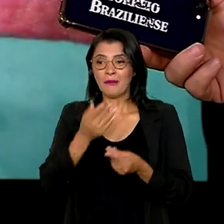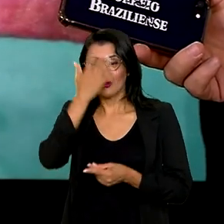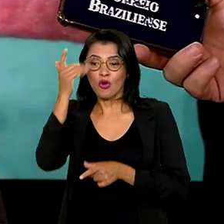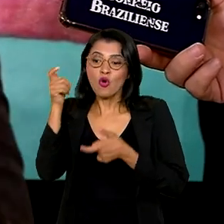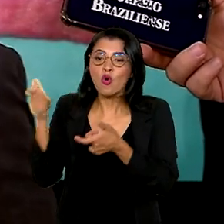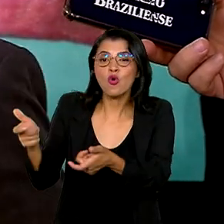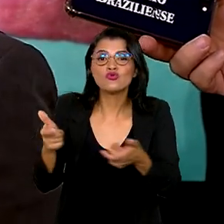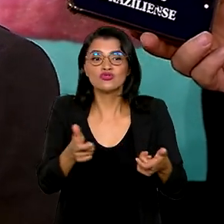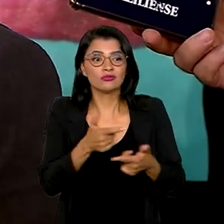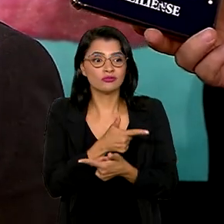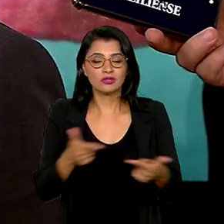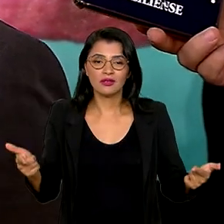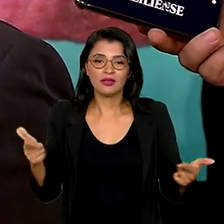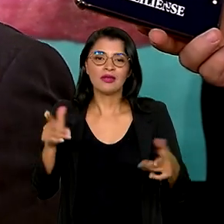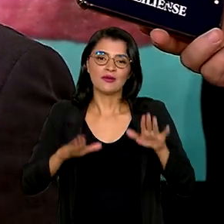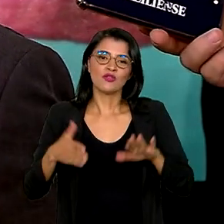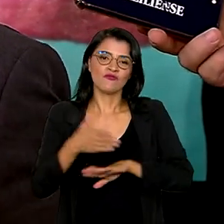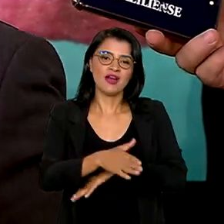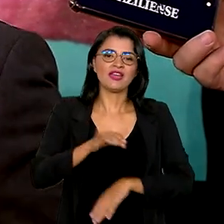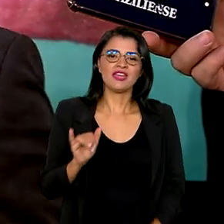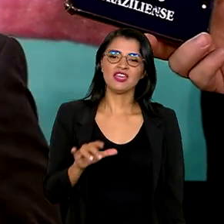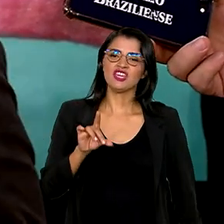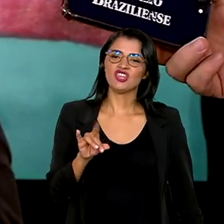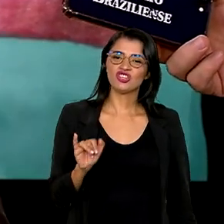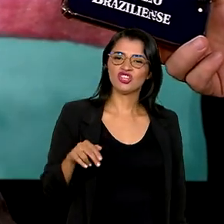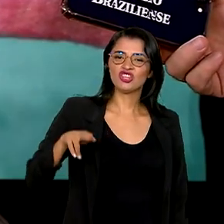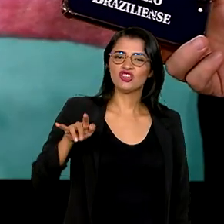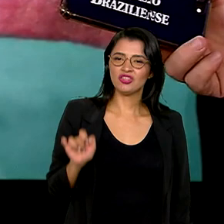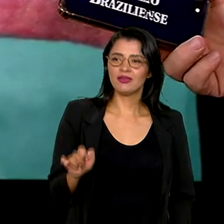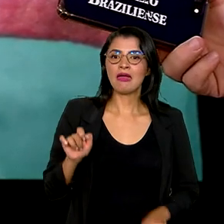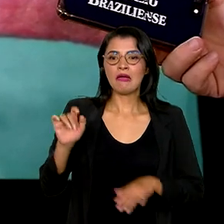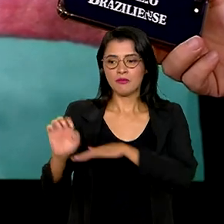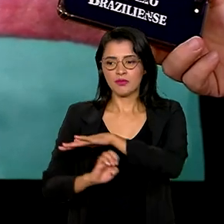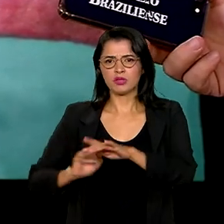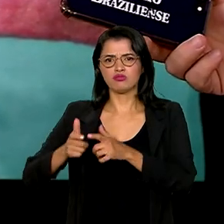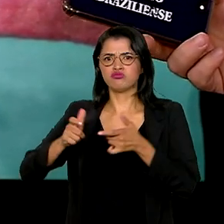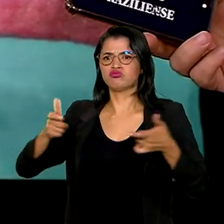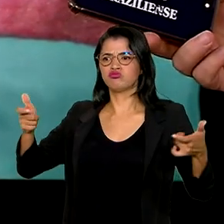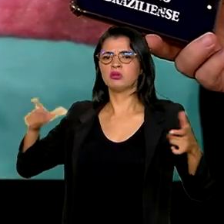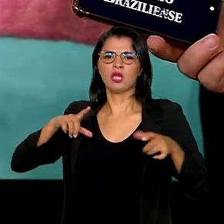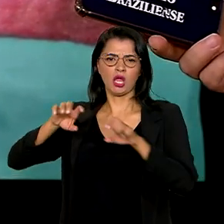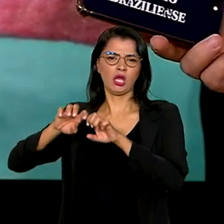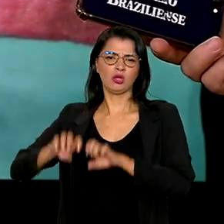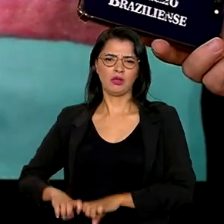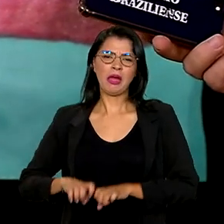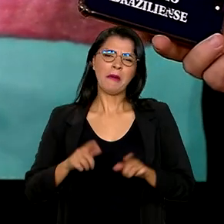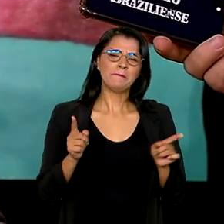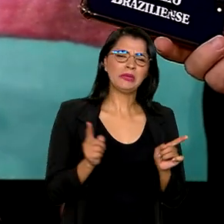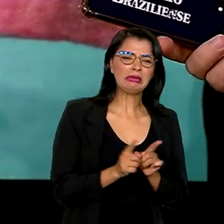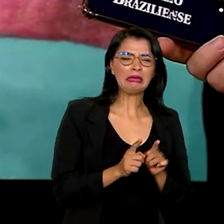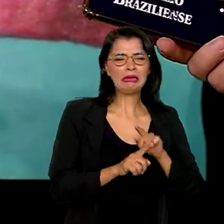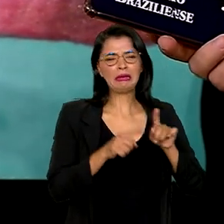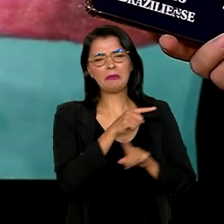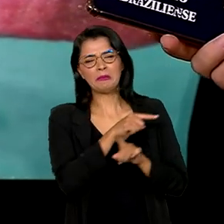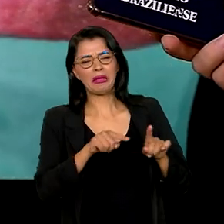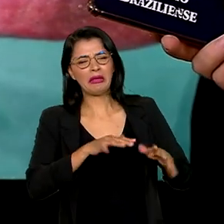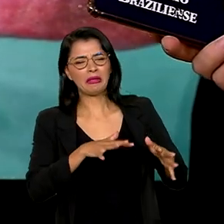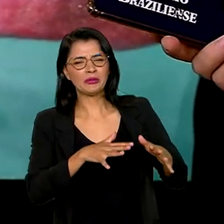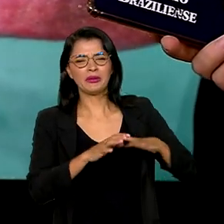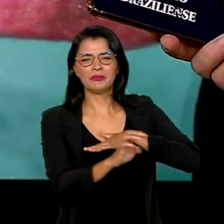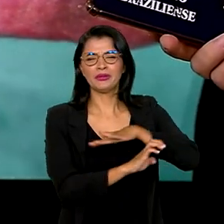geralmente quando vão pro indique são empresas grandes que tem estrutura as pequenas as médias elas realmente não tem muito